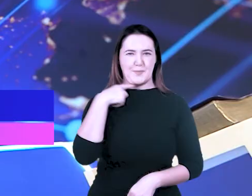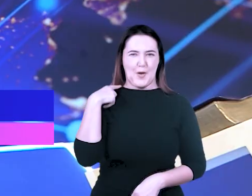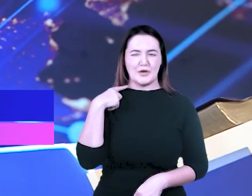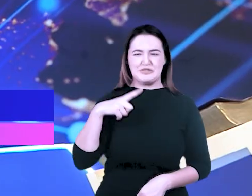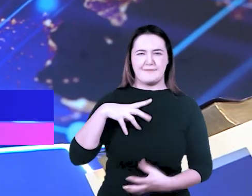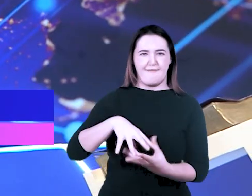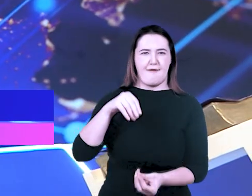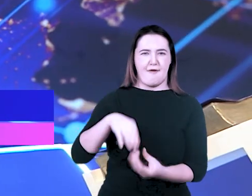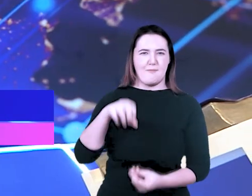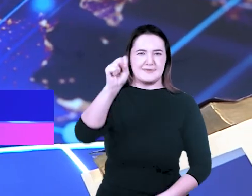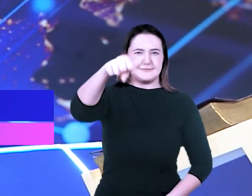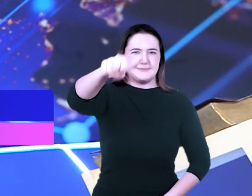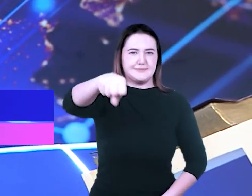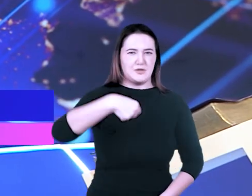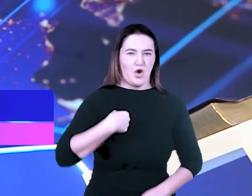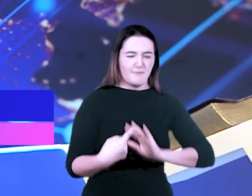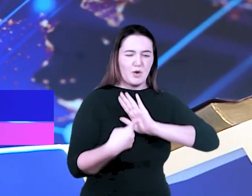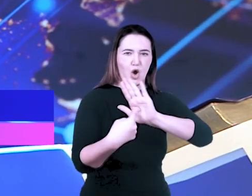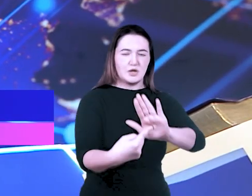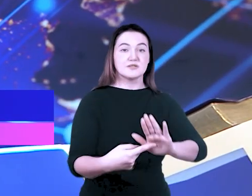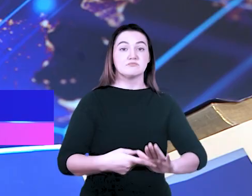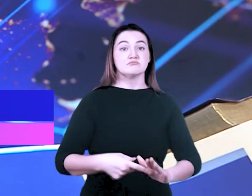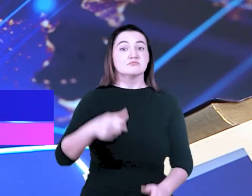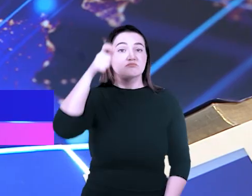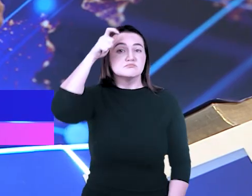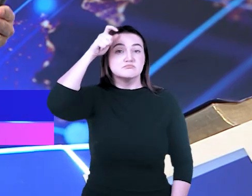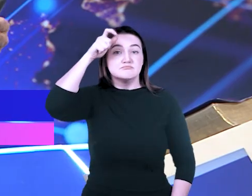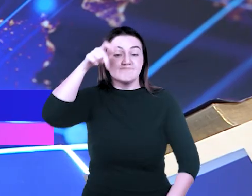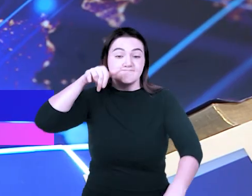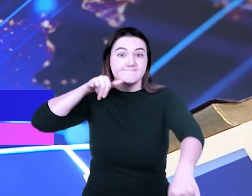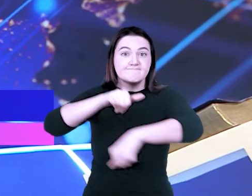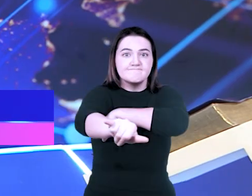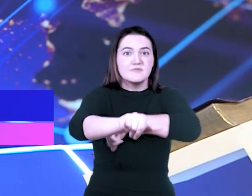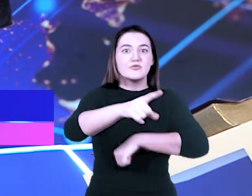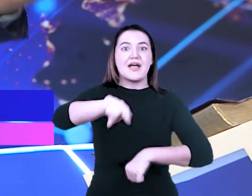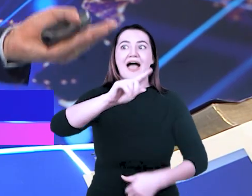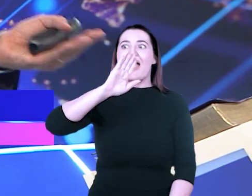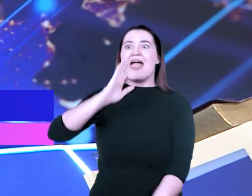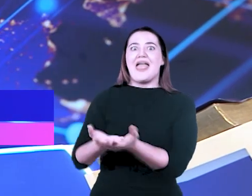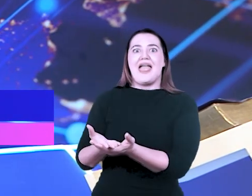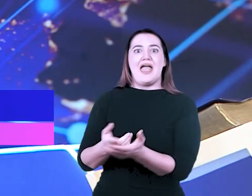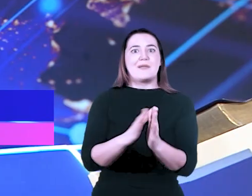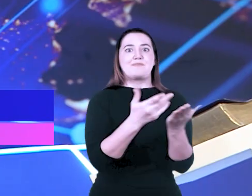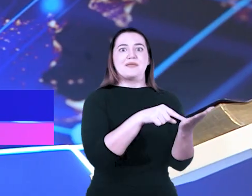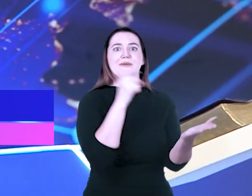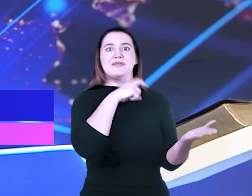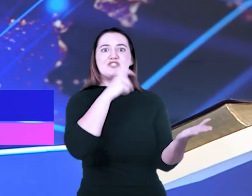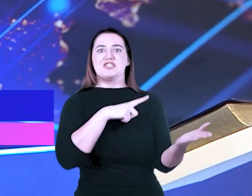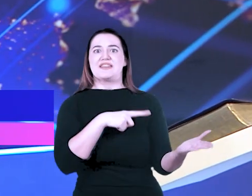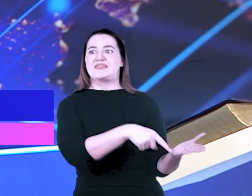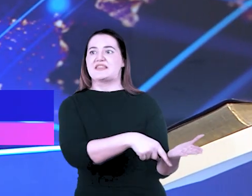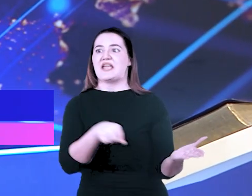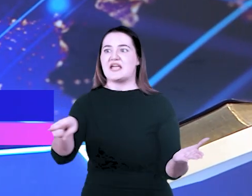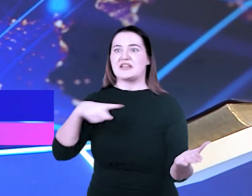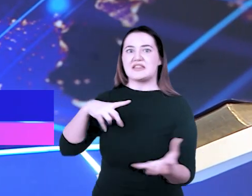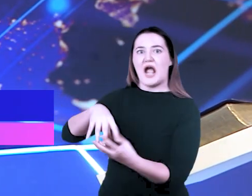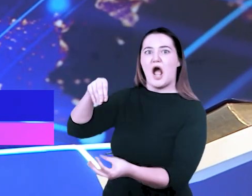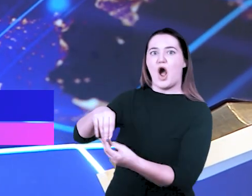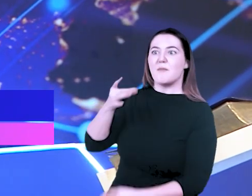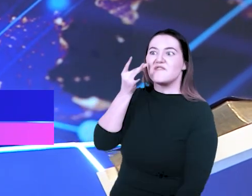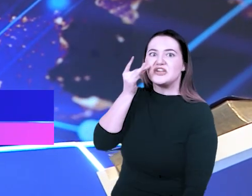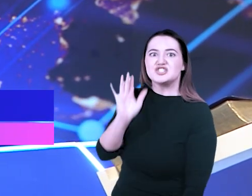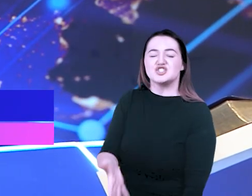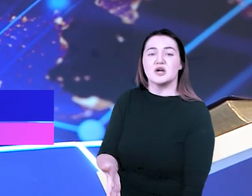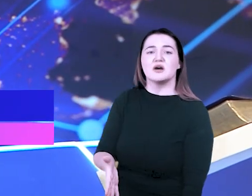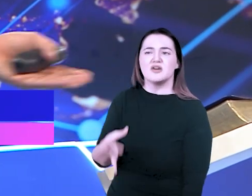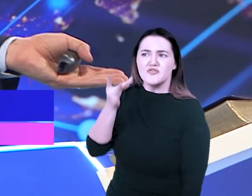que muitas vezes levam as pessoas a falsas compreensões da verdade. E falsa compreensão